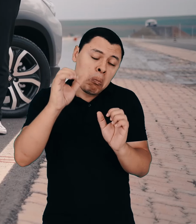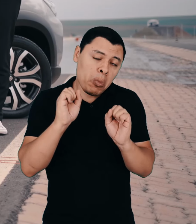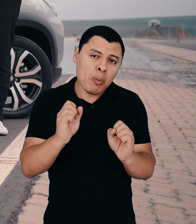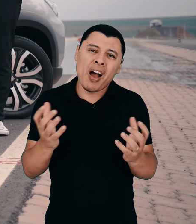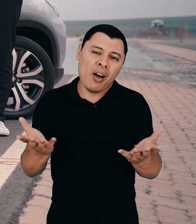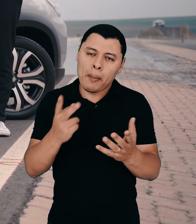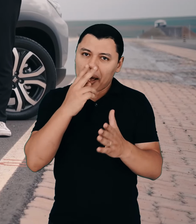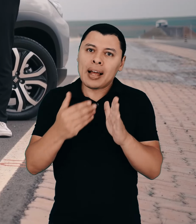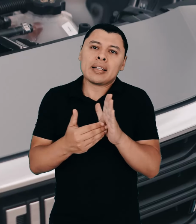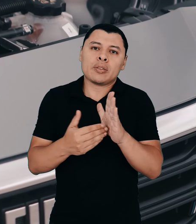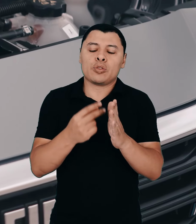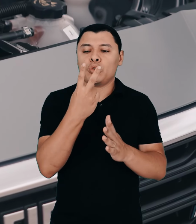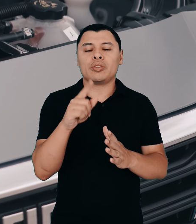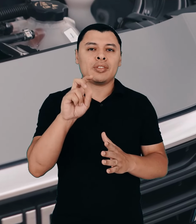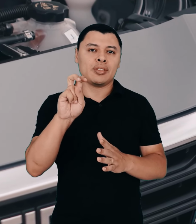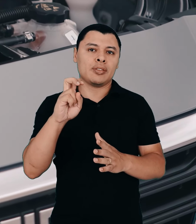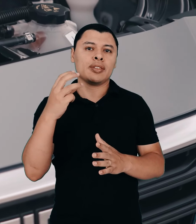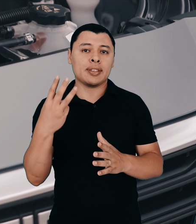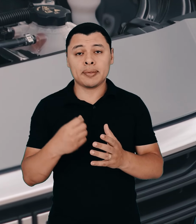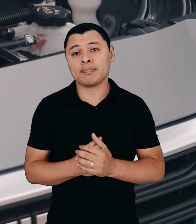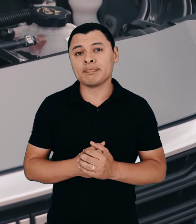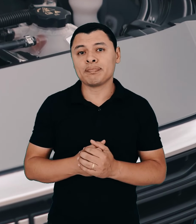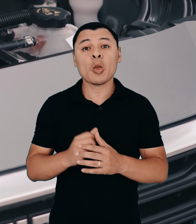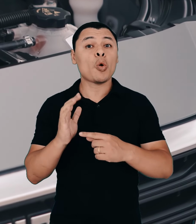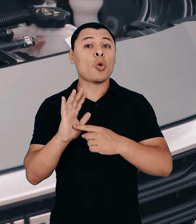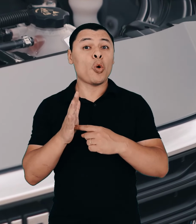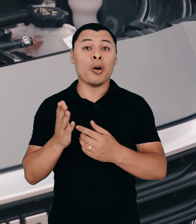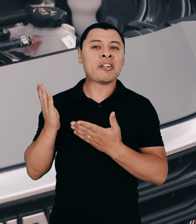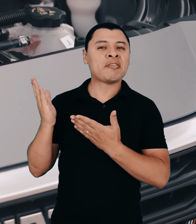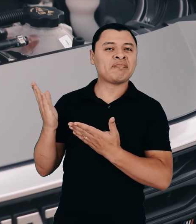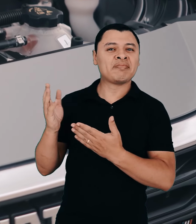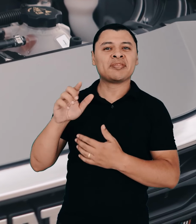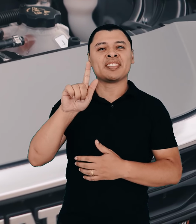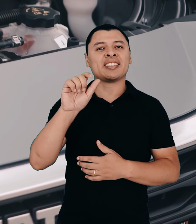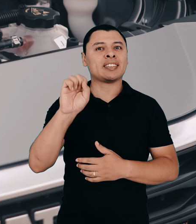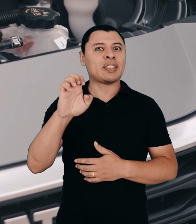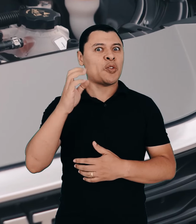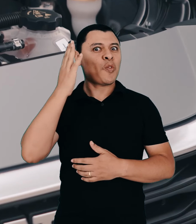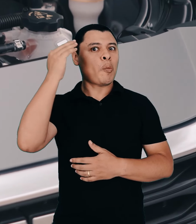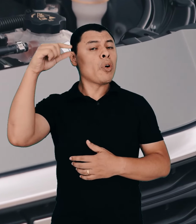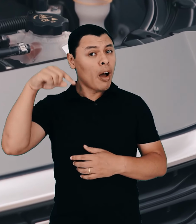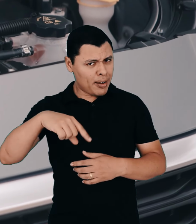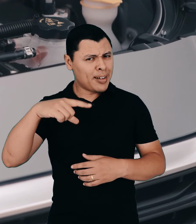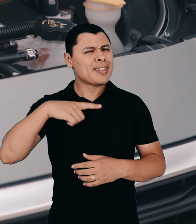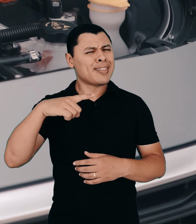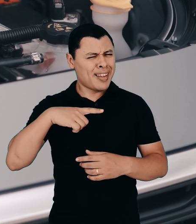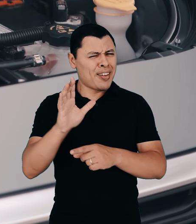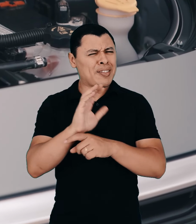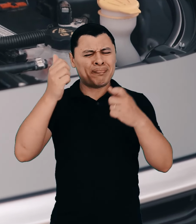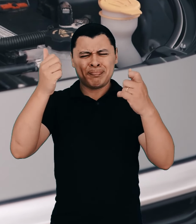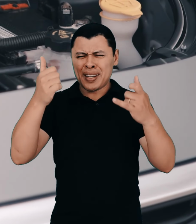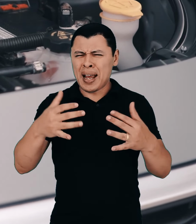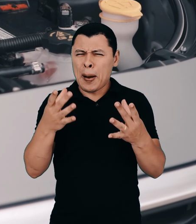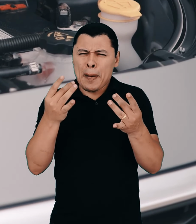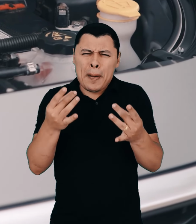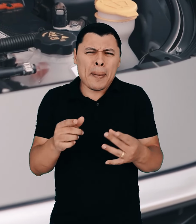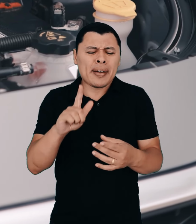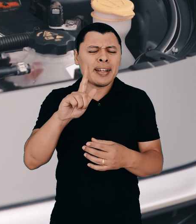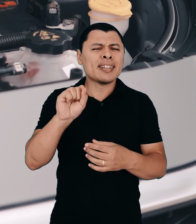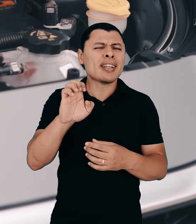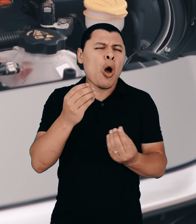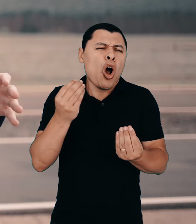de 2,53 m. Motor, aqui a gente tem o famoso GSE. A gente tem um vídeo, inclusive, aqui no Autoline dedicado a explicar todas as vantagens